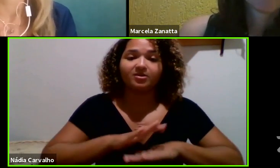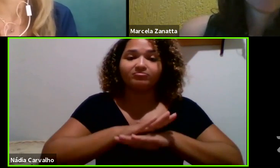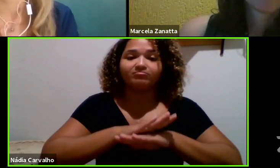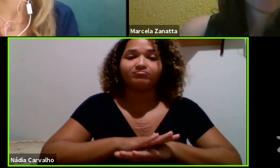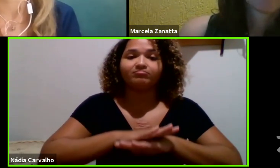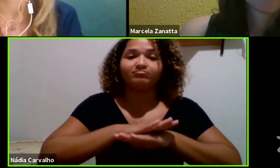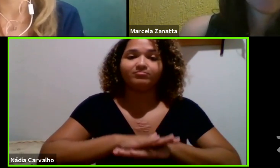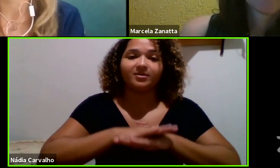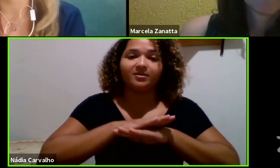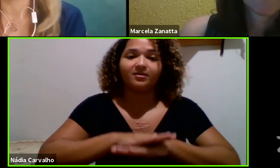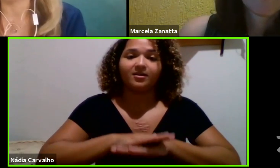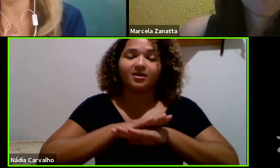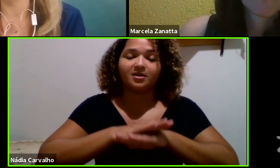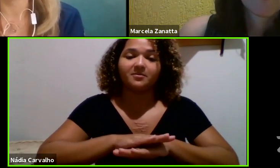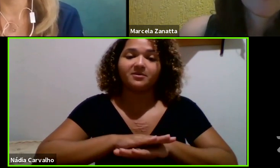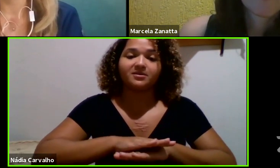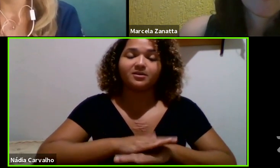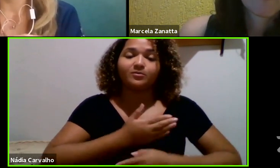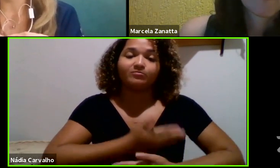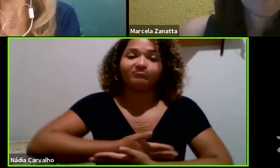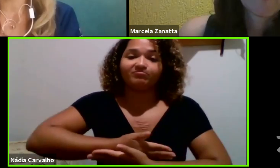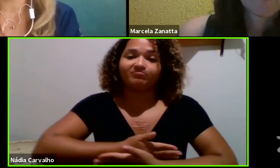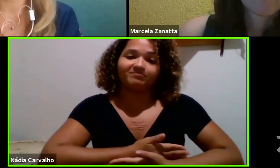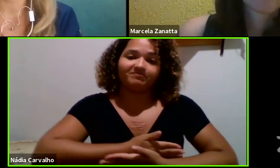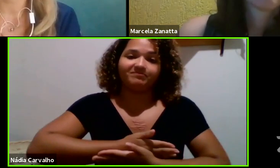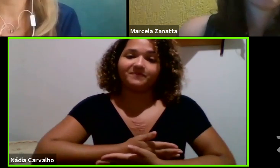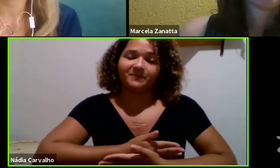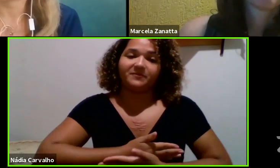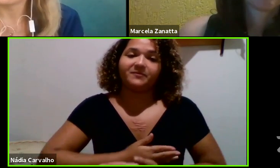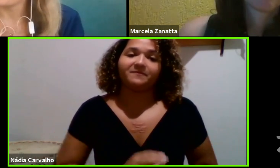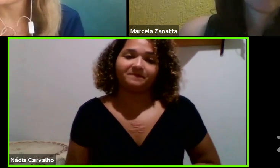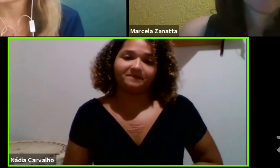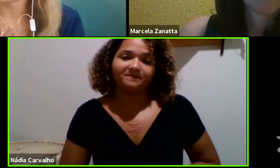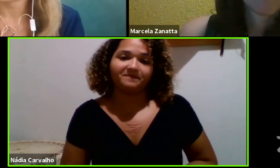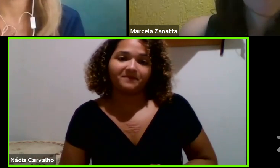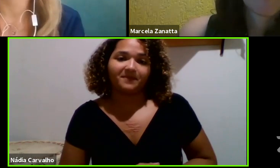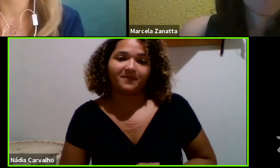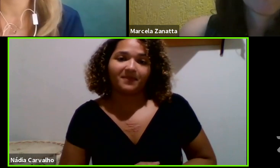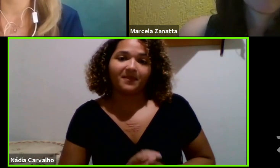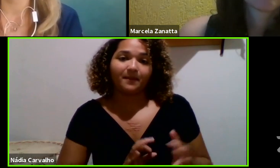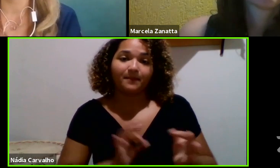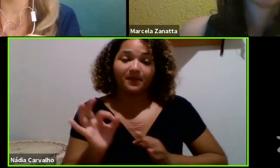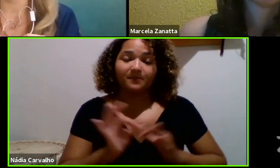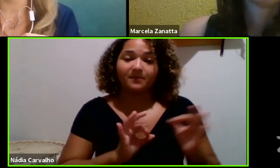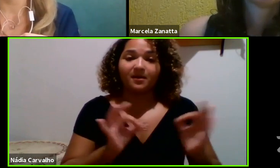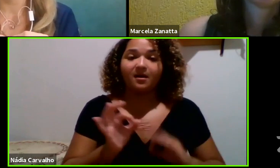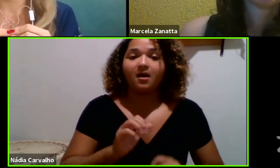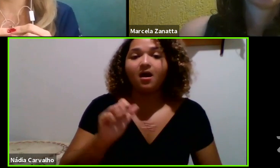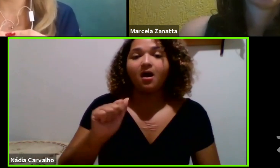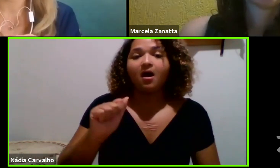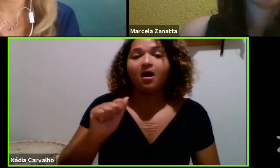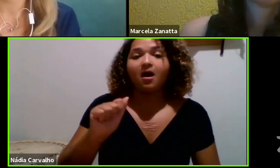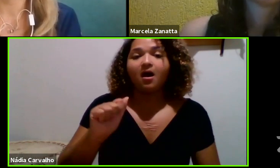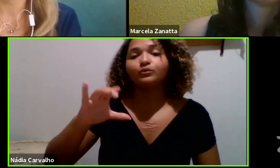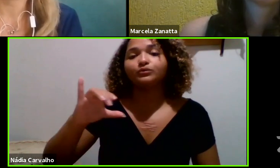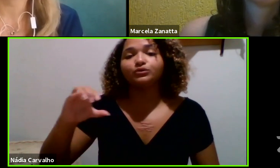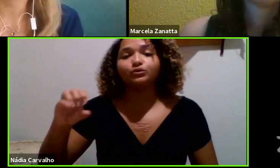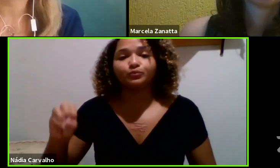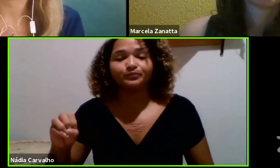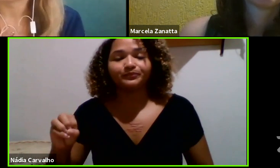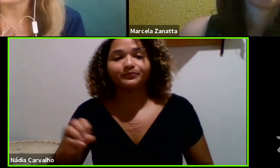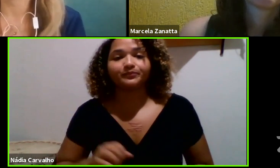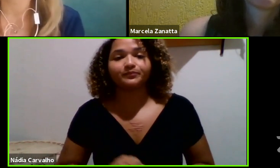neonatal pela Sociedade Brasileira de Pediatria. É um curso preparatório para o ALSO, para urgência e emergência. O aluno